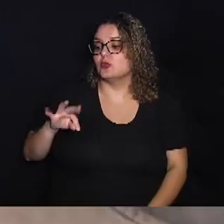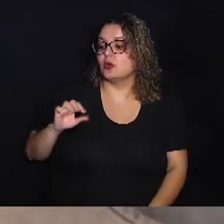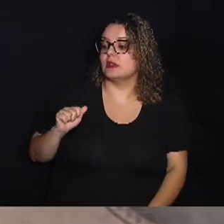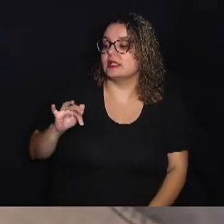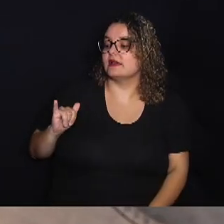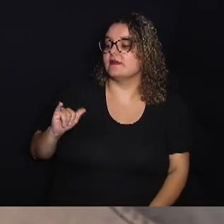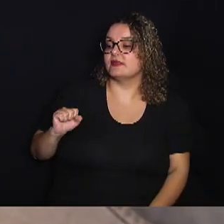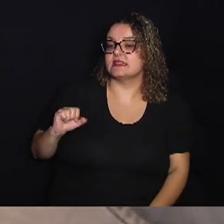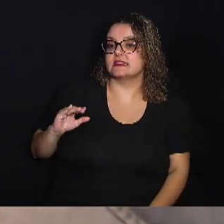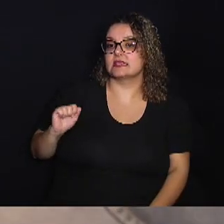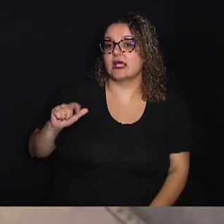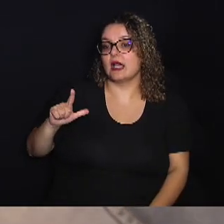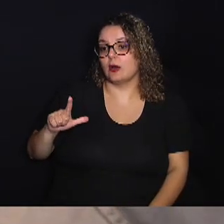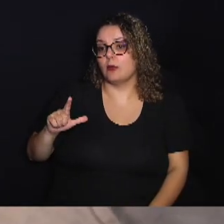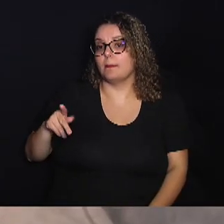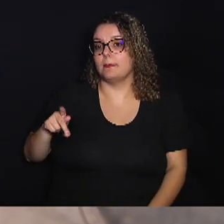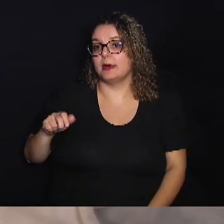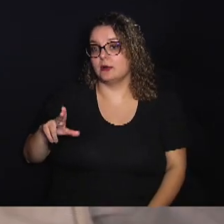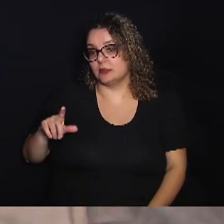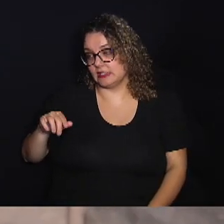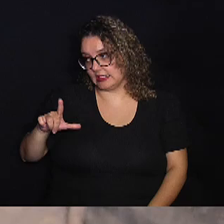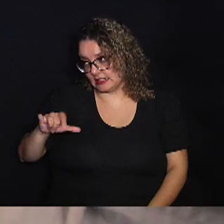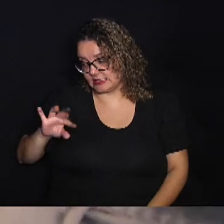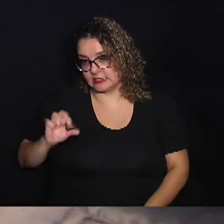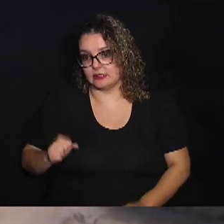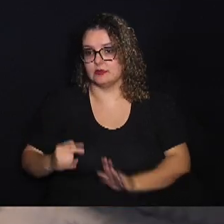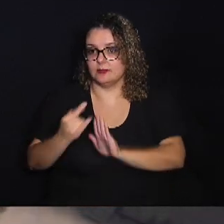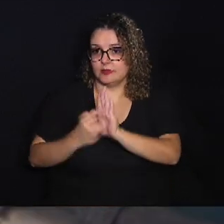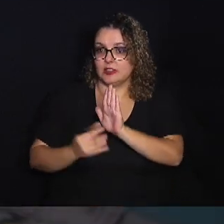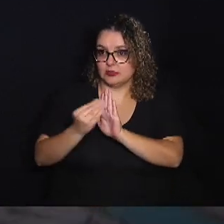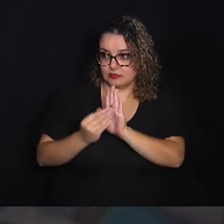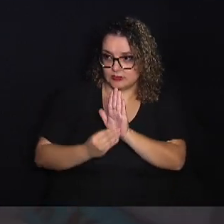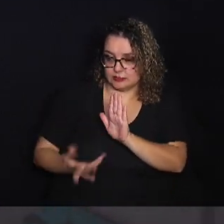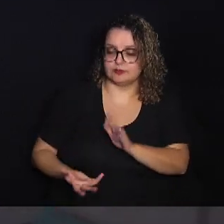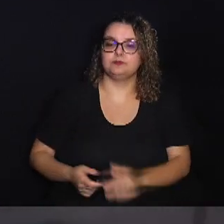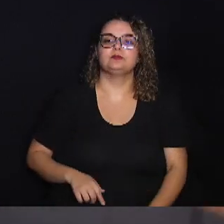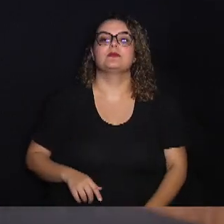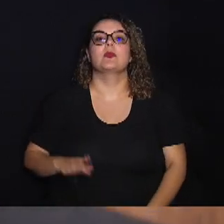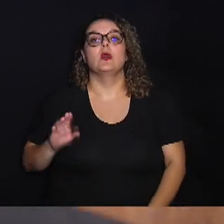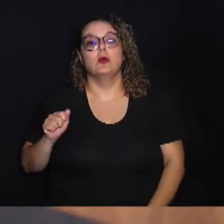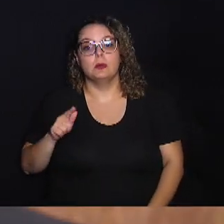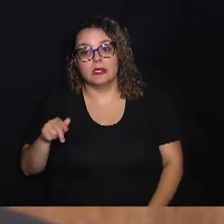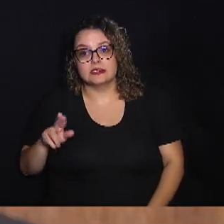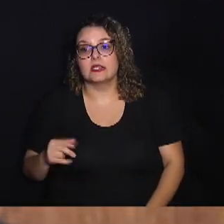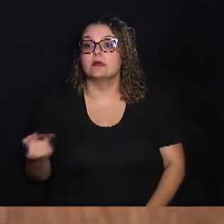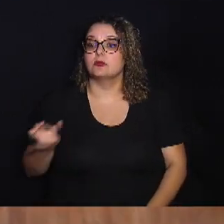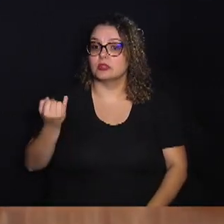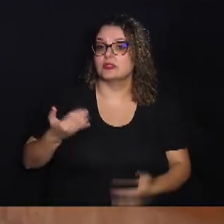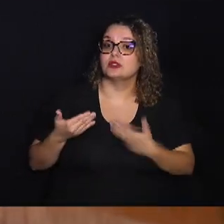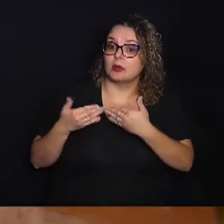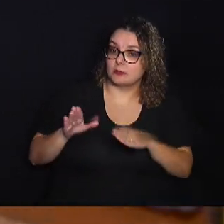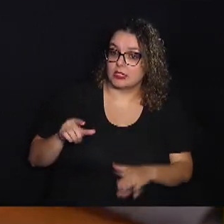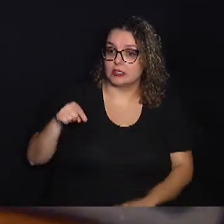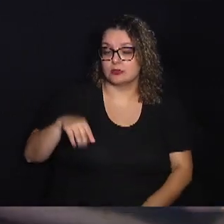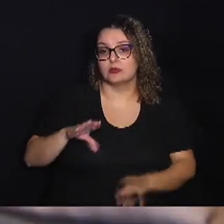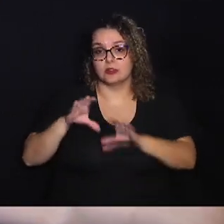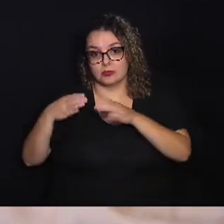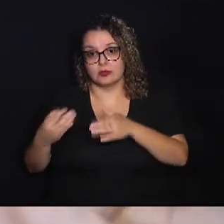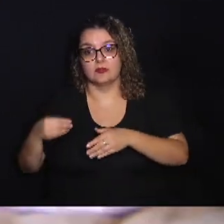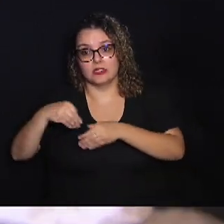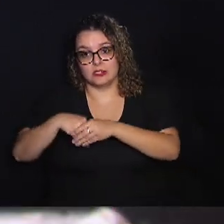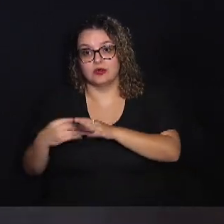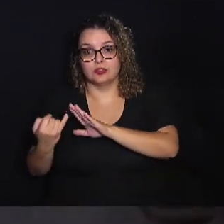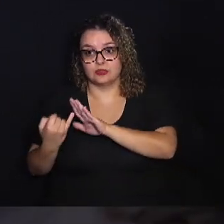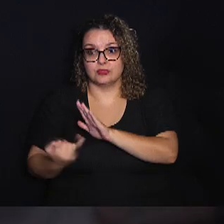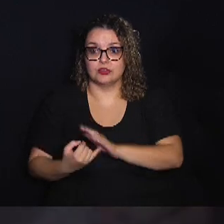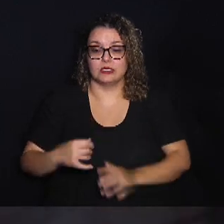Tá? Sim. Então, o bazar é muito importante, ele é aberto para a comunidade, ele fica aqui na instituição,